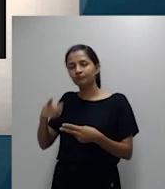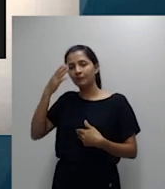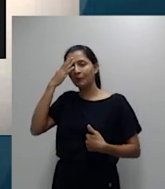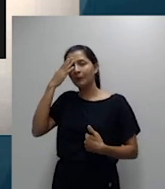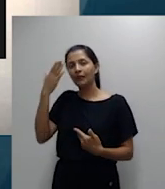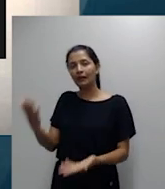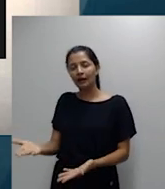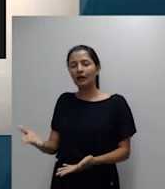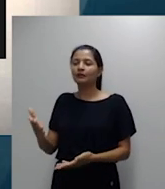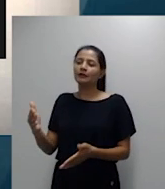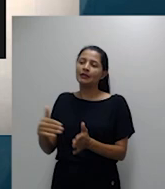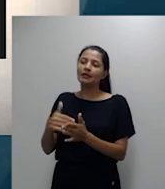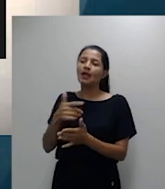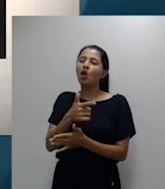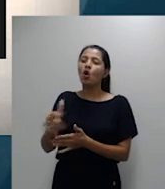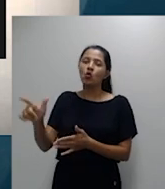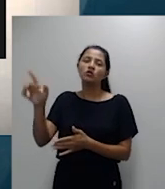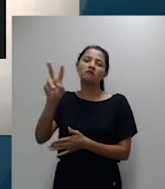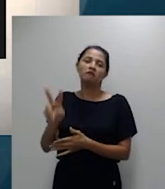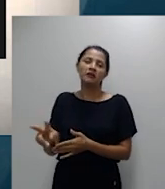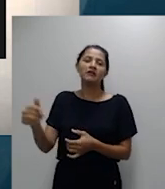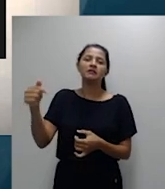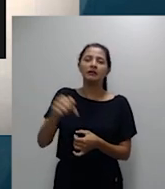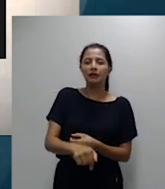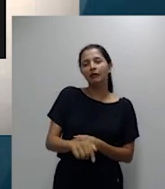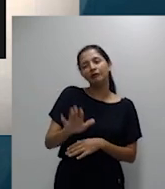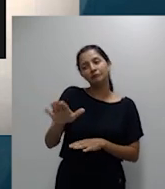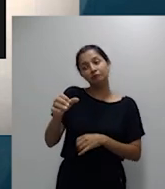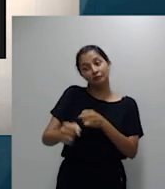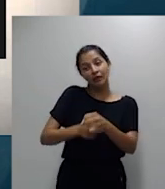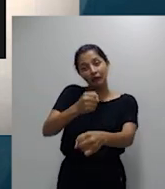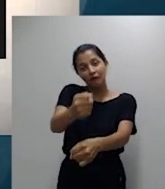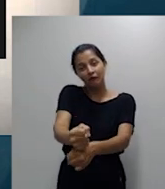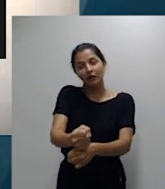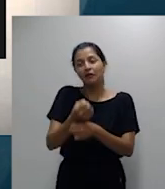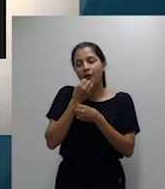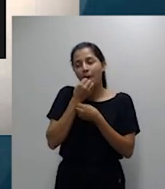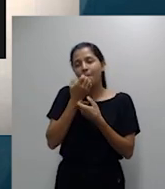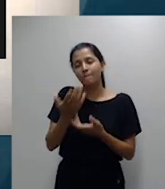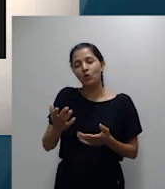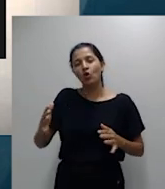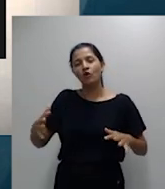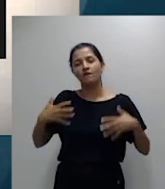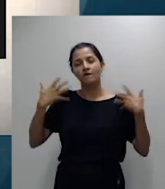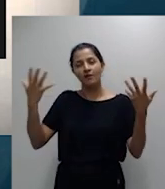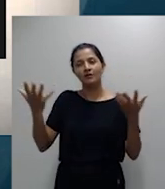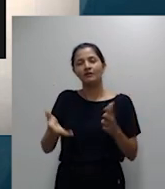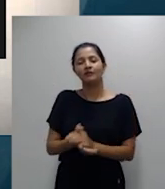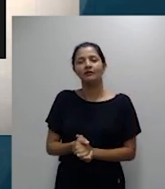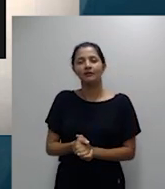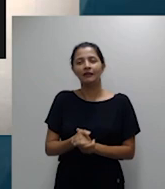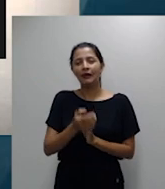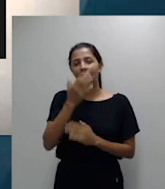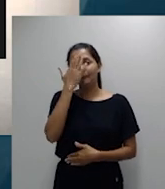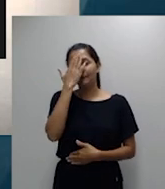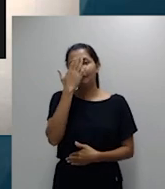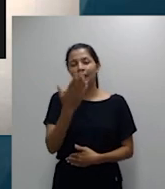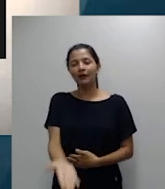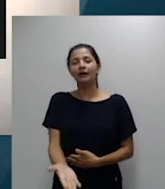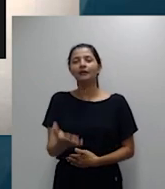obrigado até a próxima oportunidade Talvez o que vem agora né e boas festas Feliz Natal a todos muito obrigado